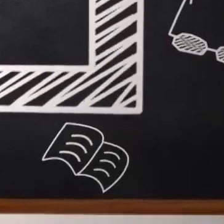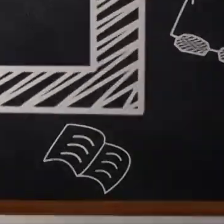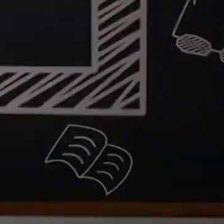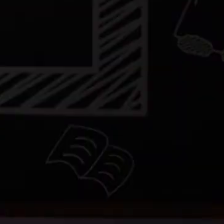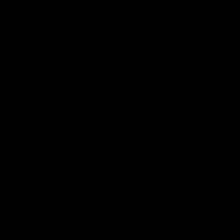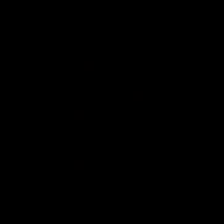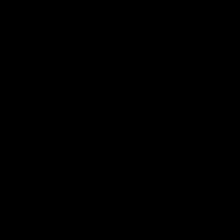1